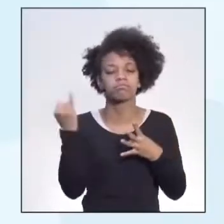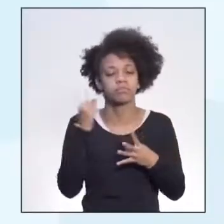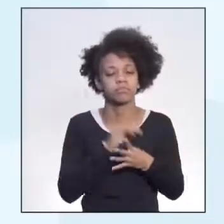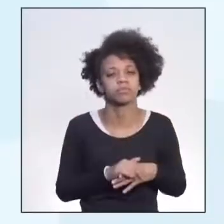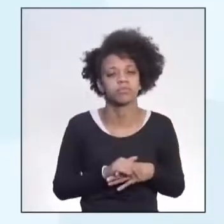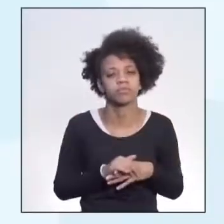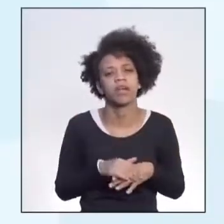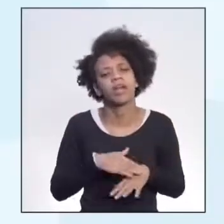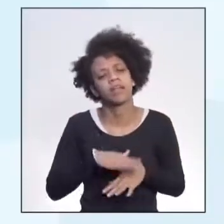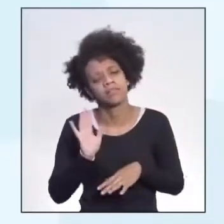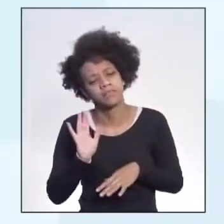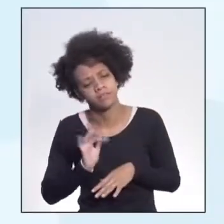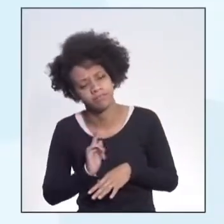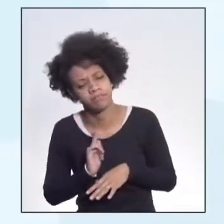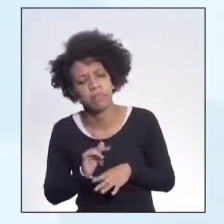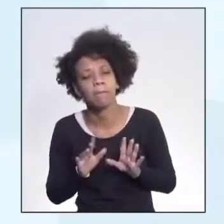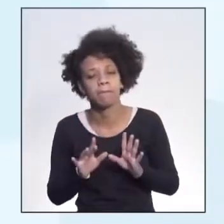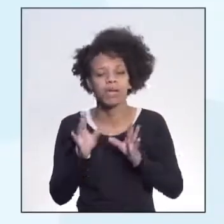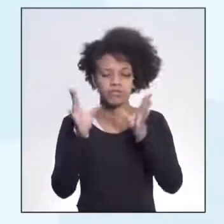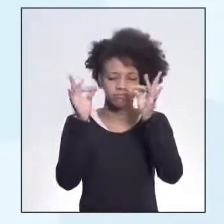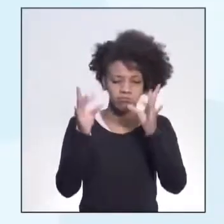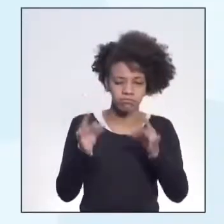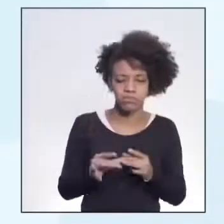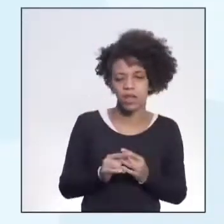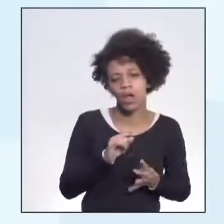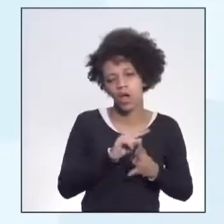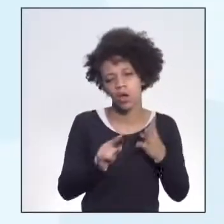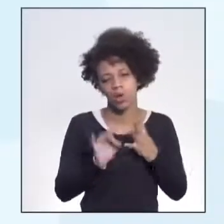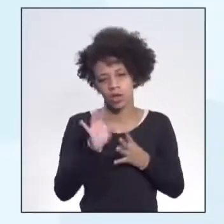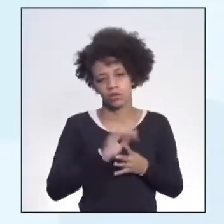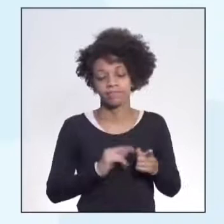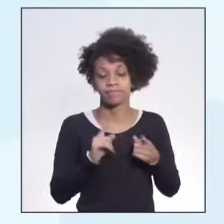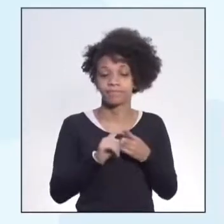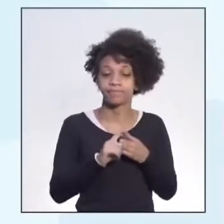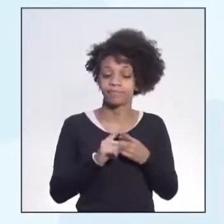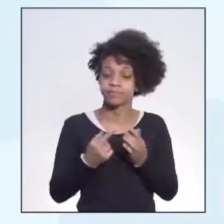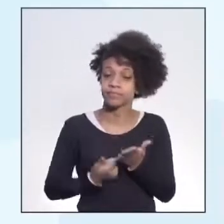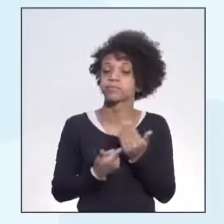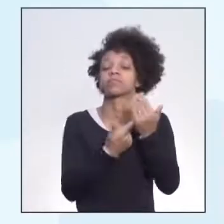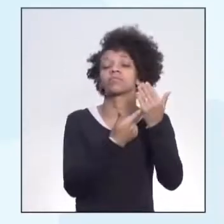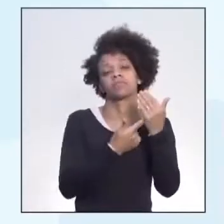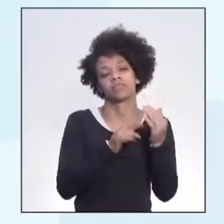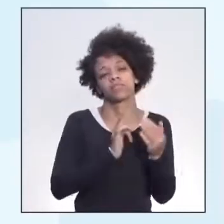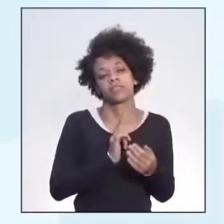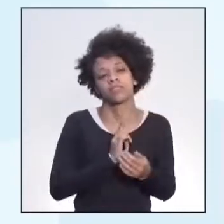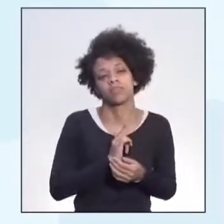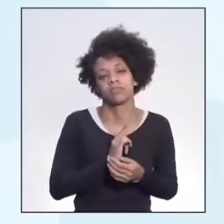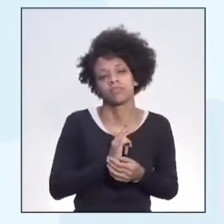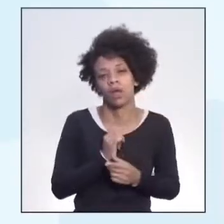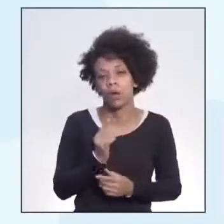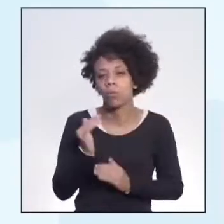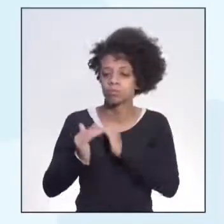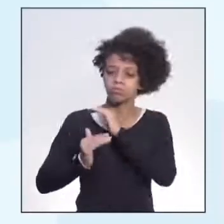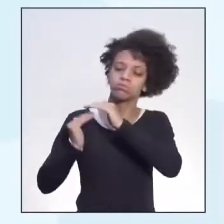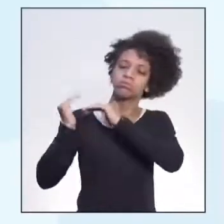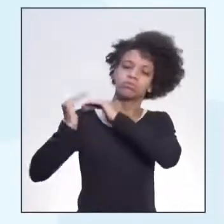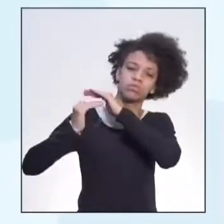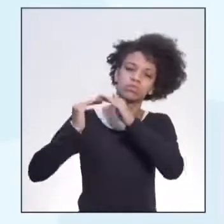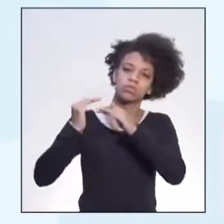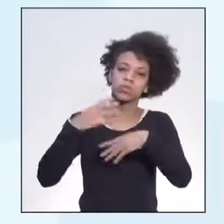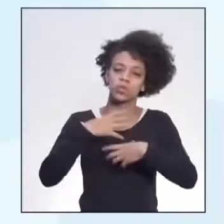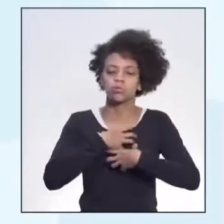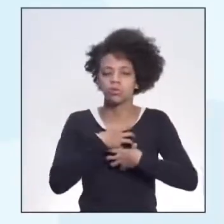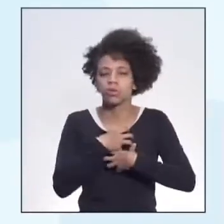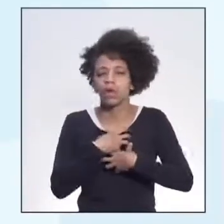Existem mais, mas nós destacamos apenas 4. Que é o caso da tecnologia, né, que a gente tem aí mudanças na